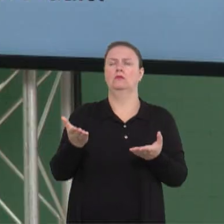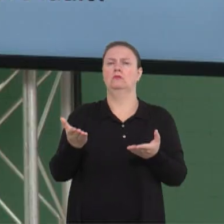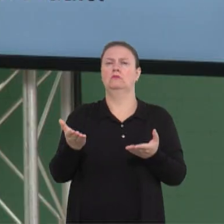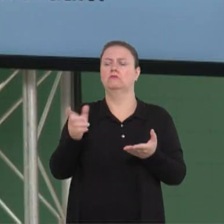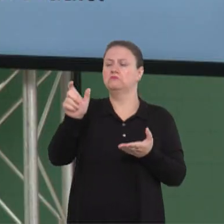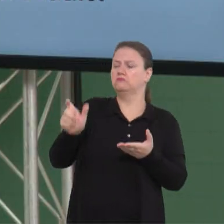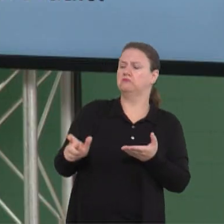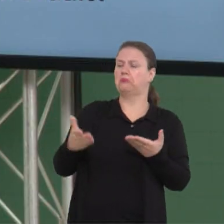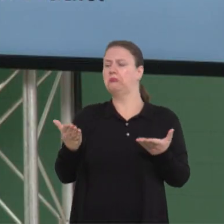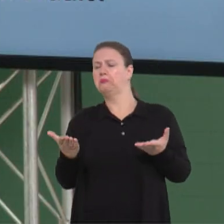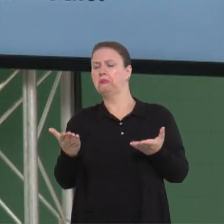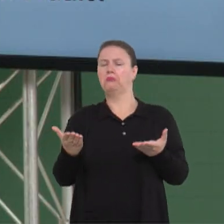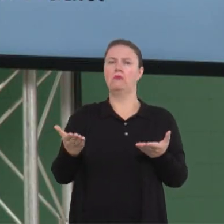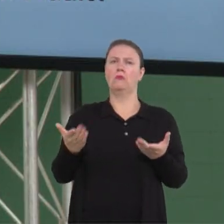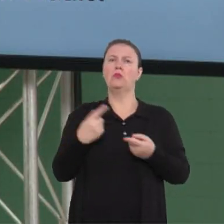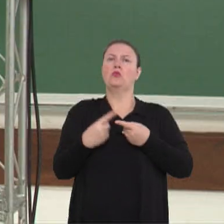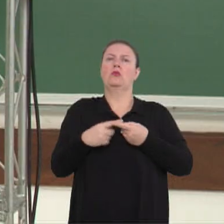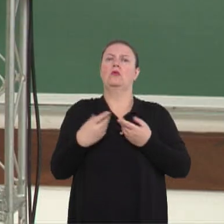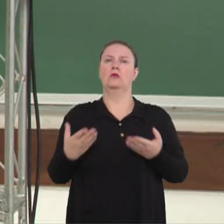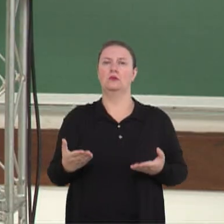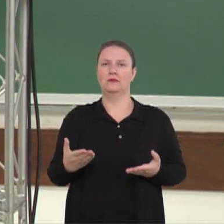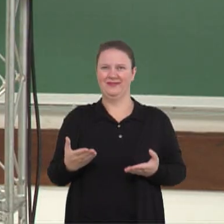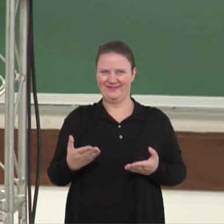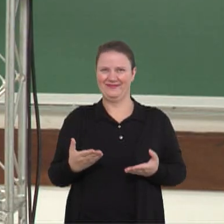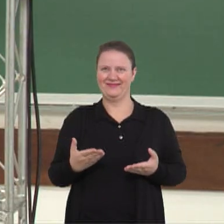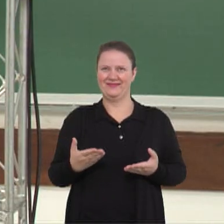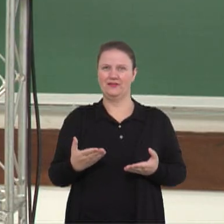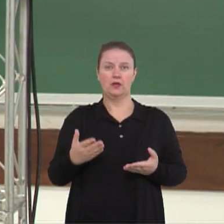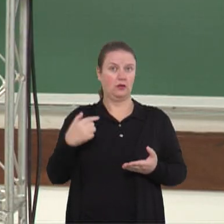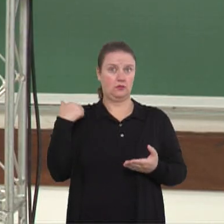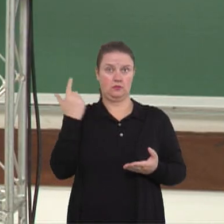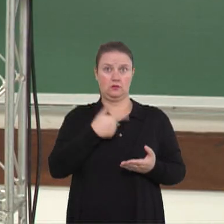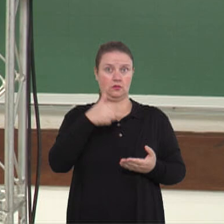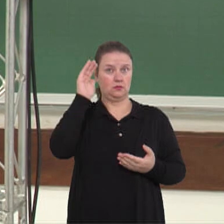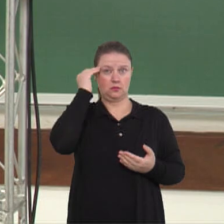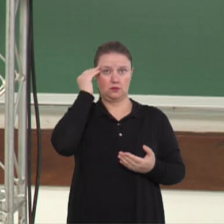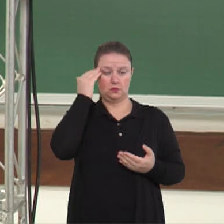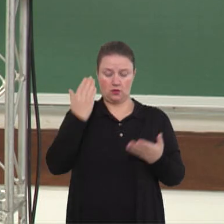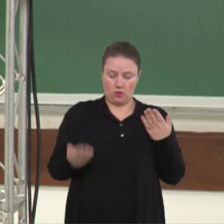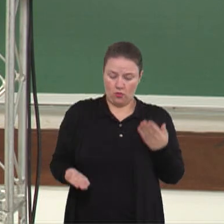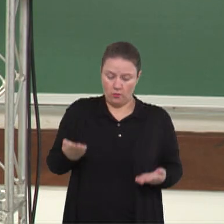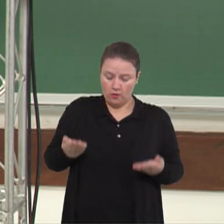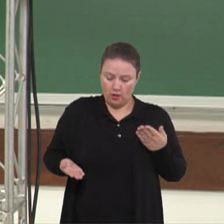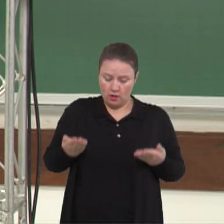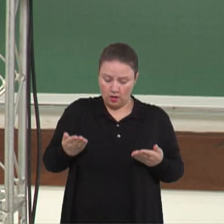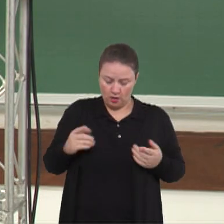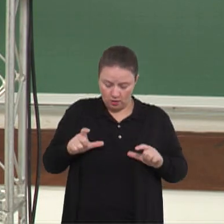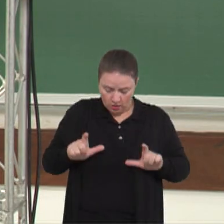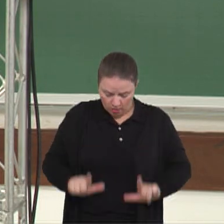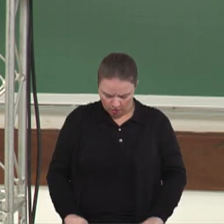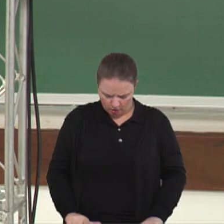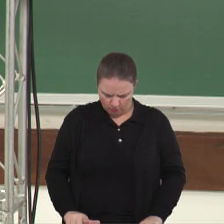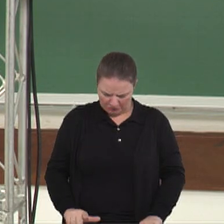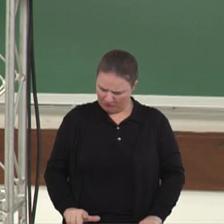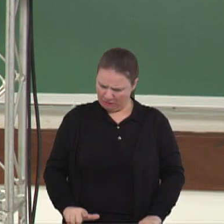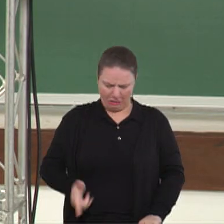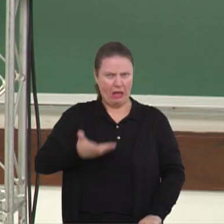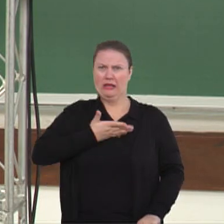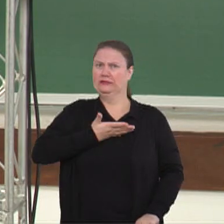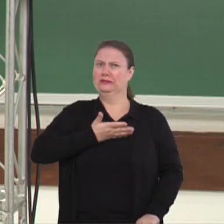desses almas the very have a gente subir entende que o peso que tá aparecendo ela não tá